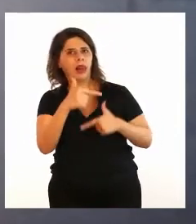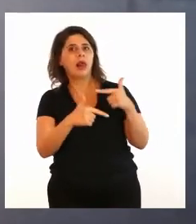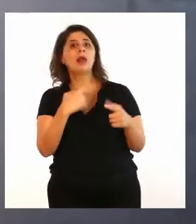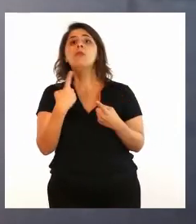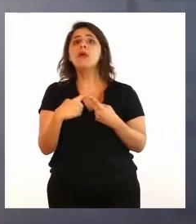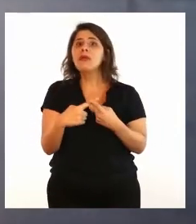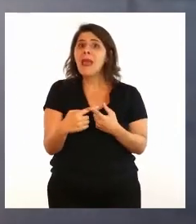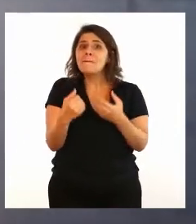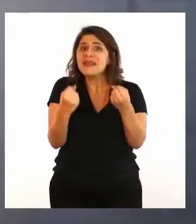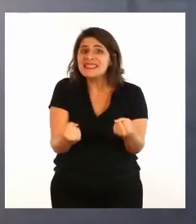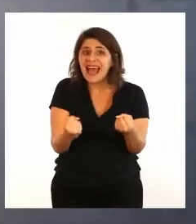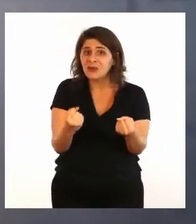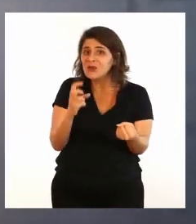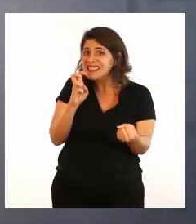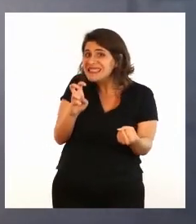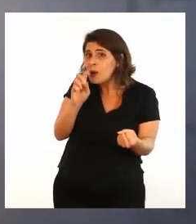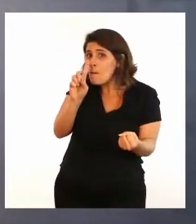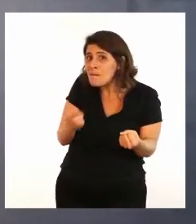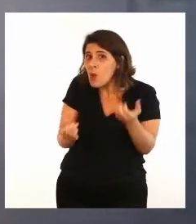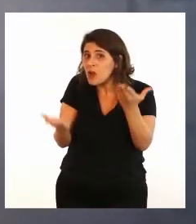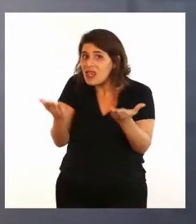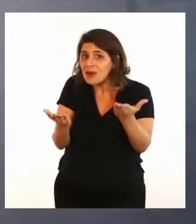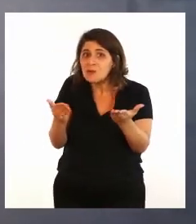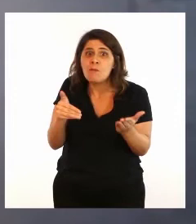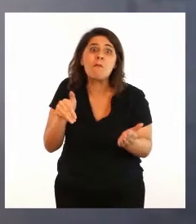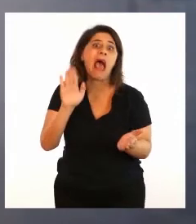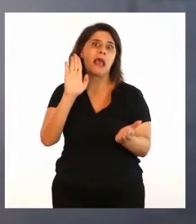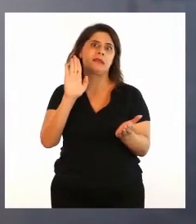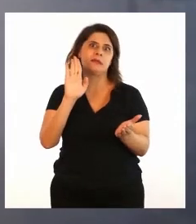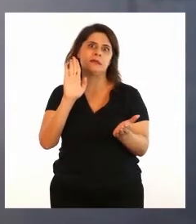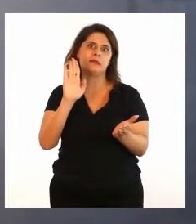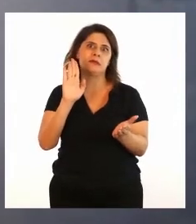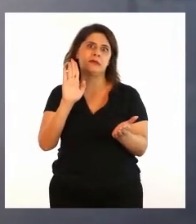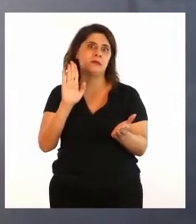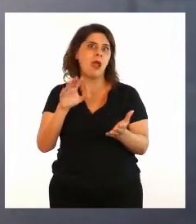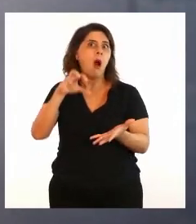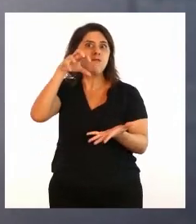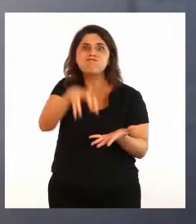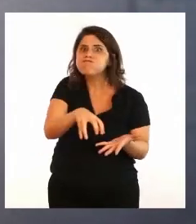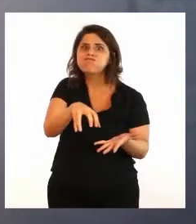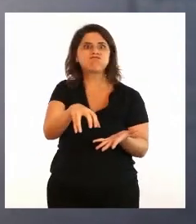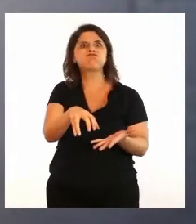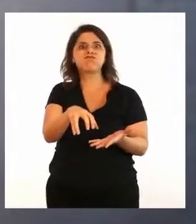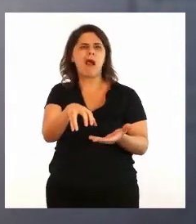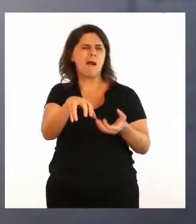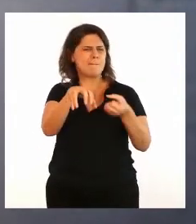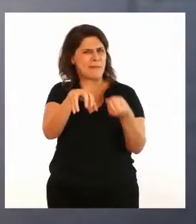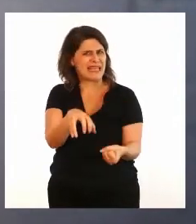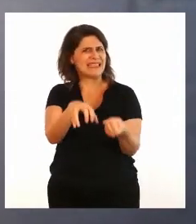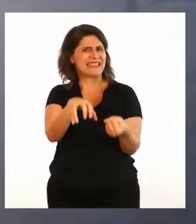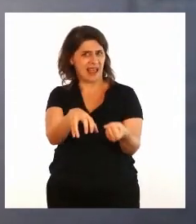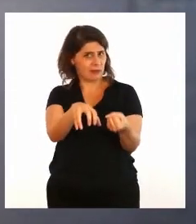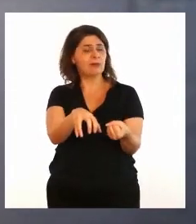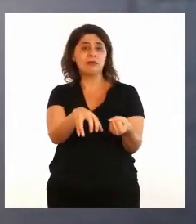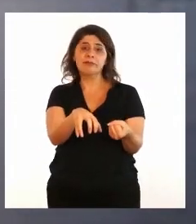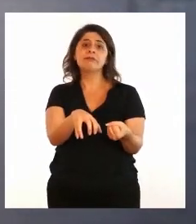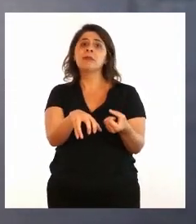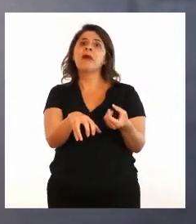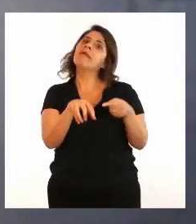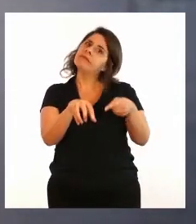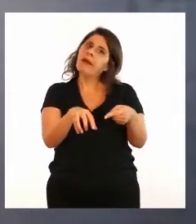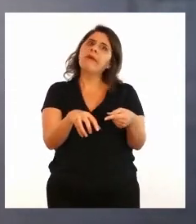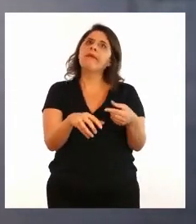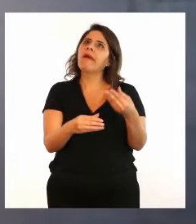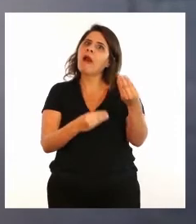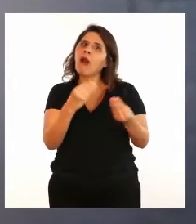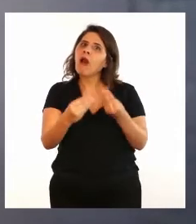lembrando, ele pesava mais de 5 toneladas. Mas foi assim, muito resumidamente, que a história do Bendegó passou a